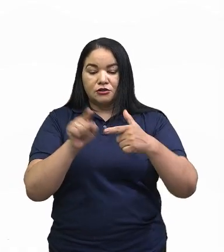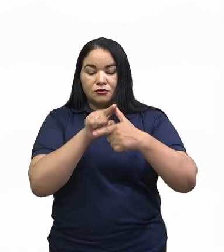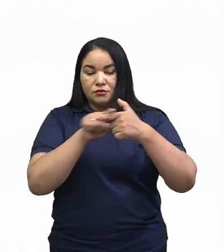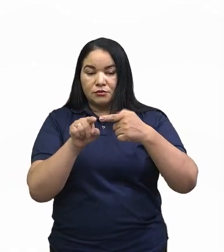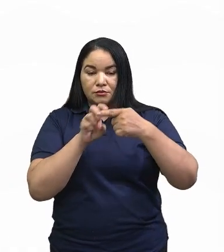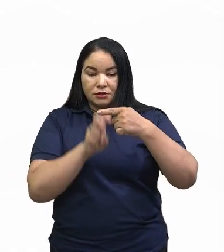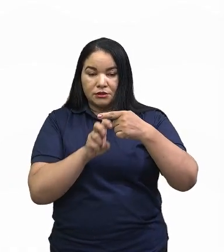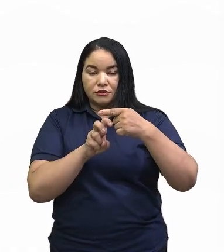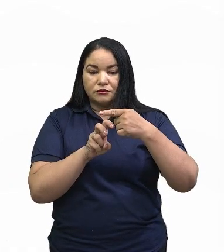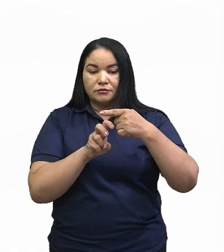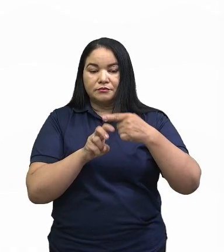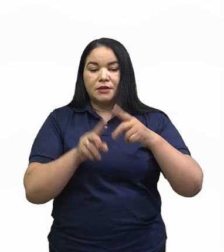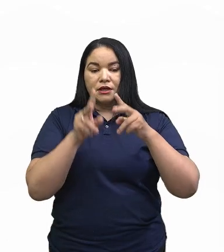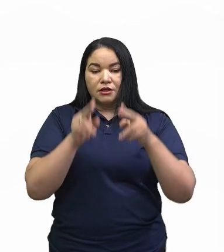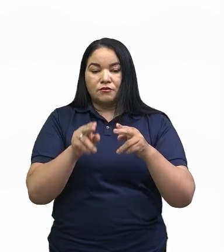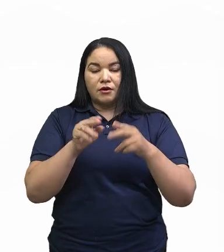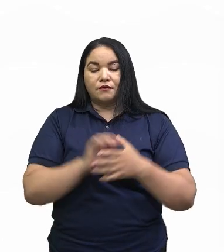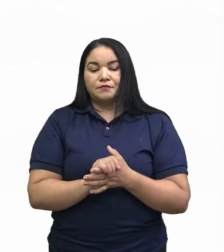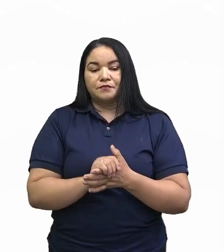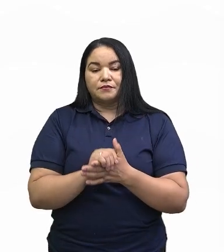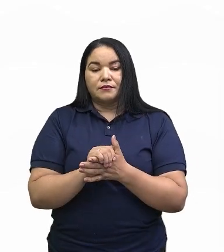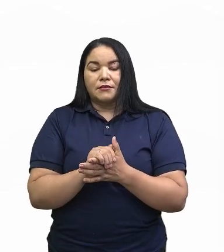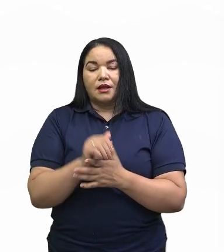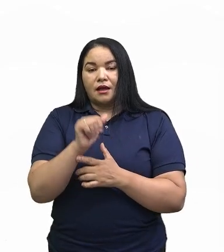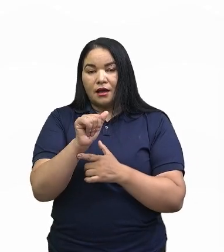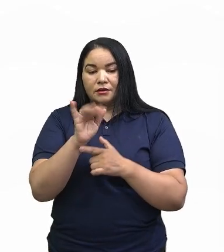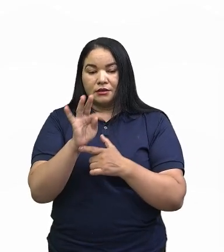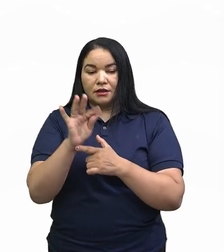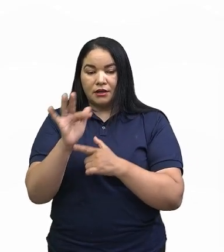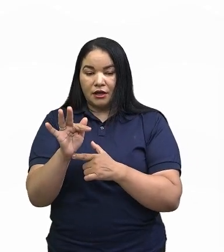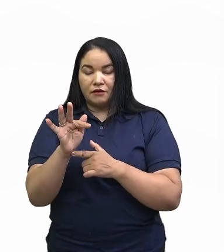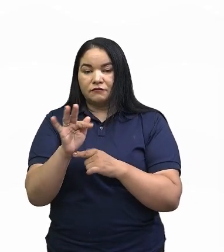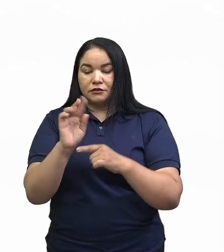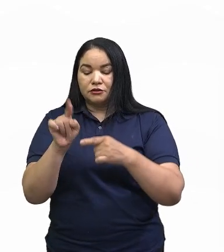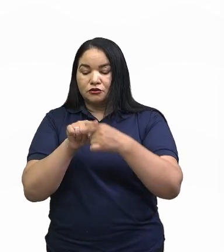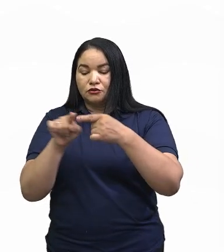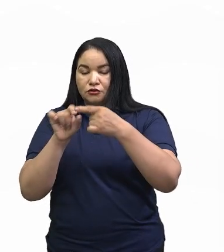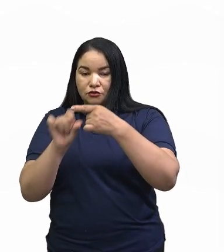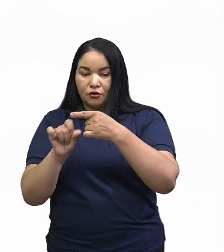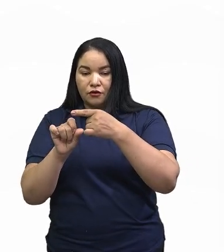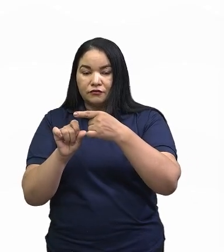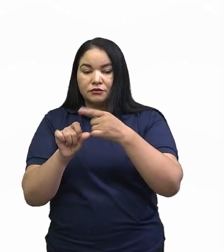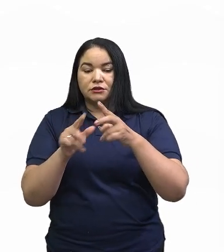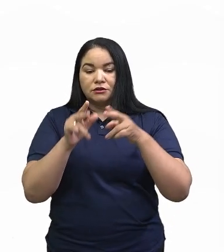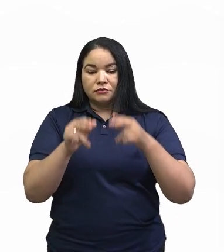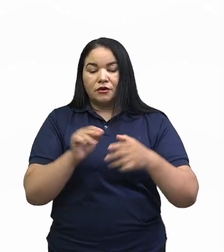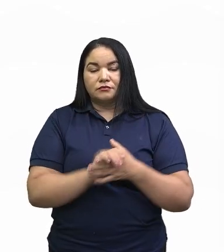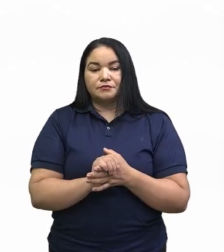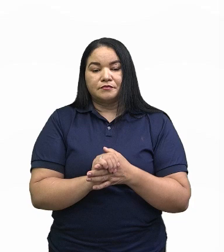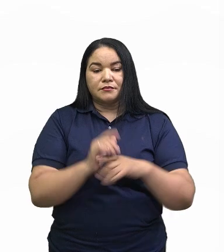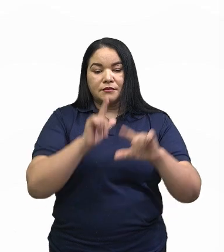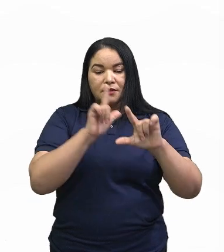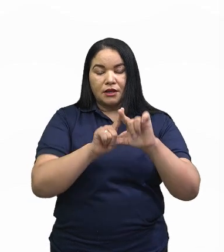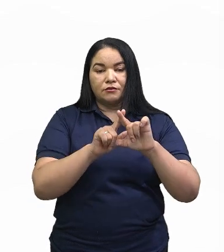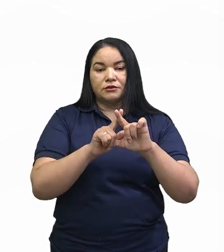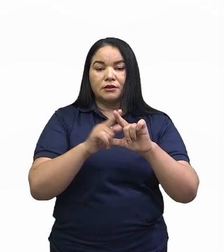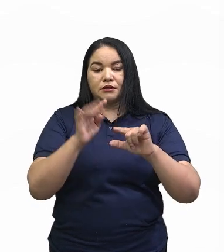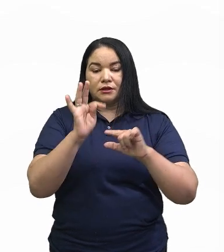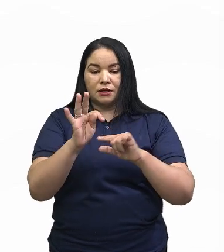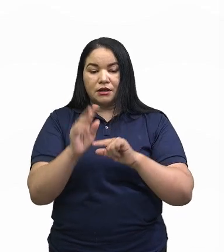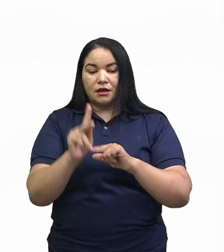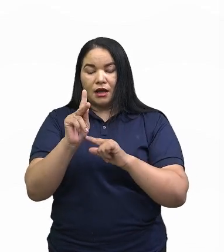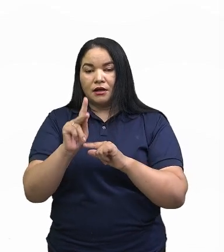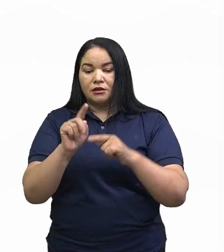5 vai ser igual a TF sobre 9, vai ser igual a delta TK sobre